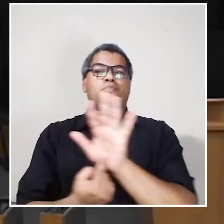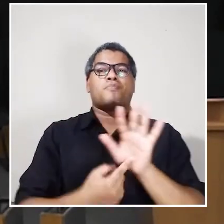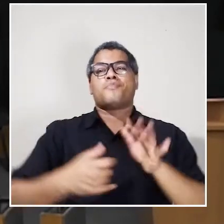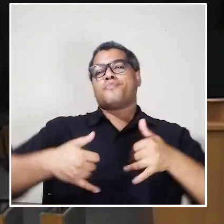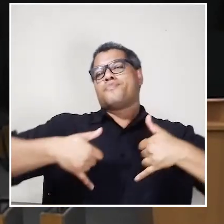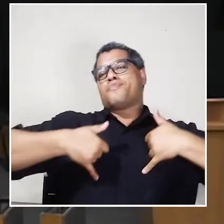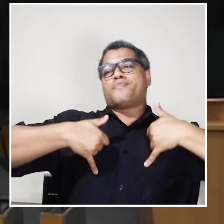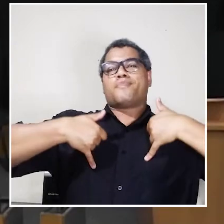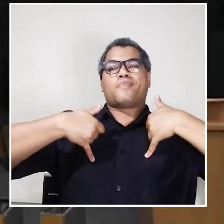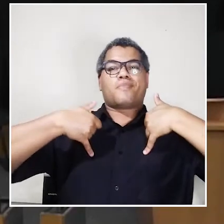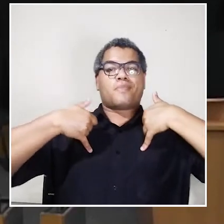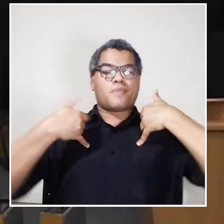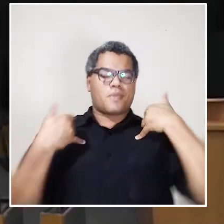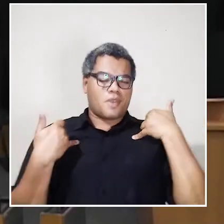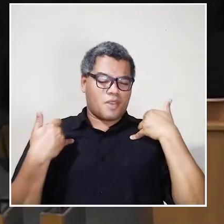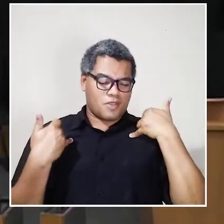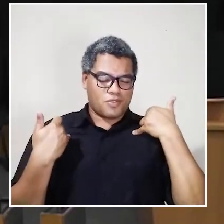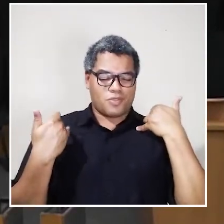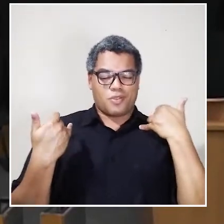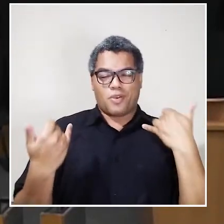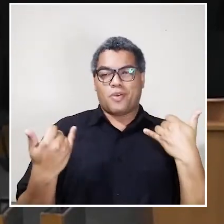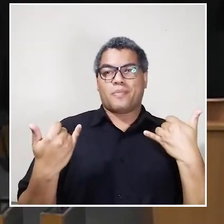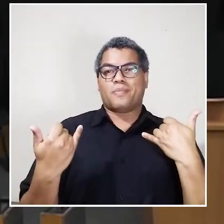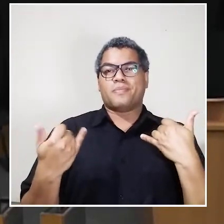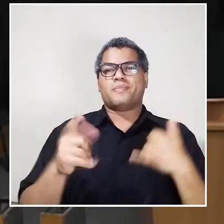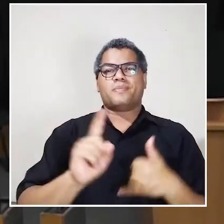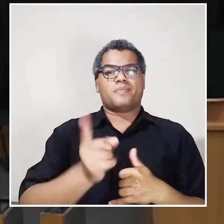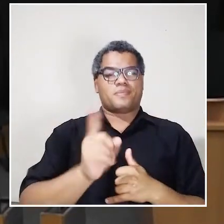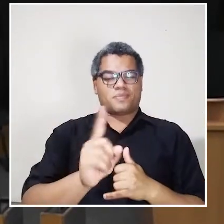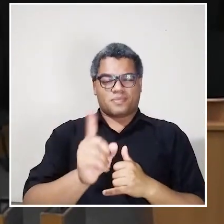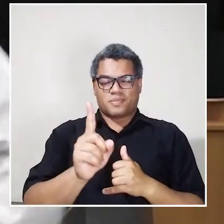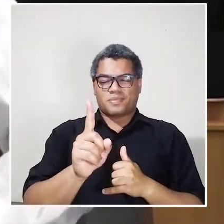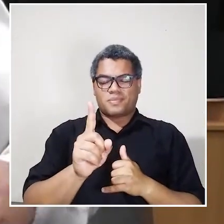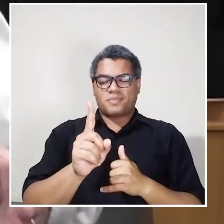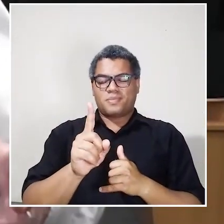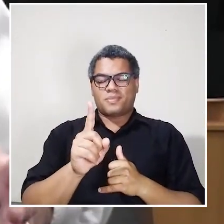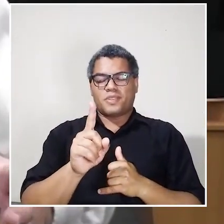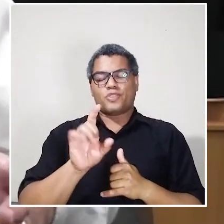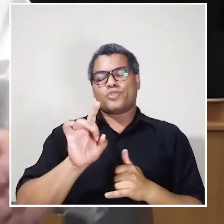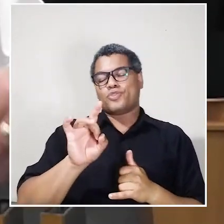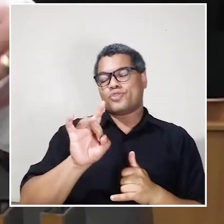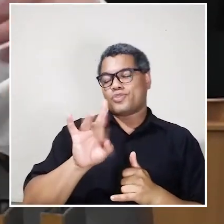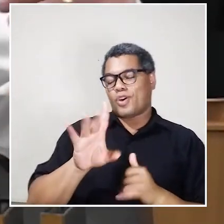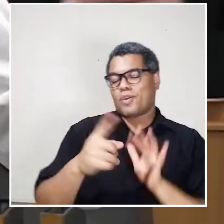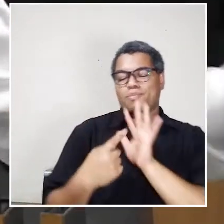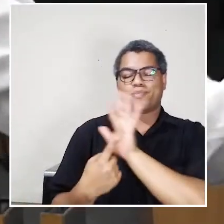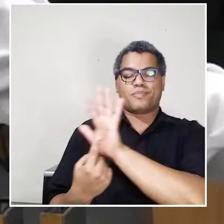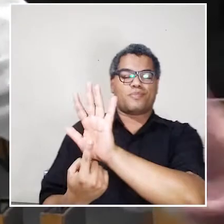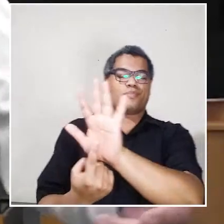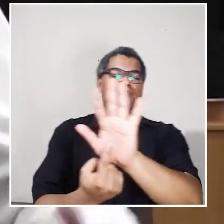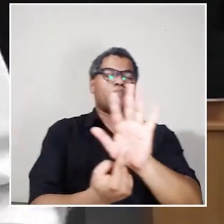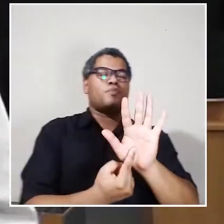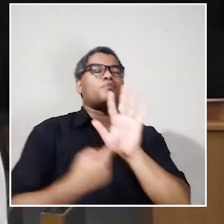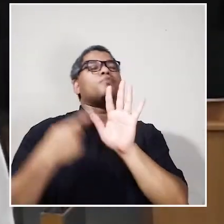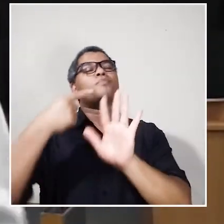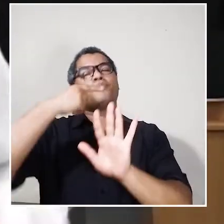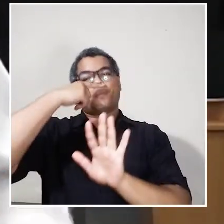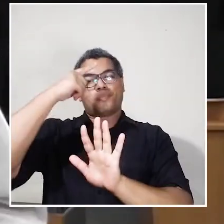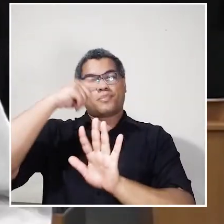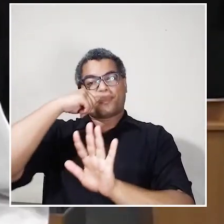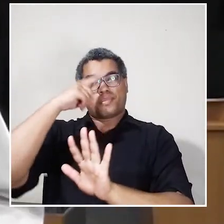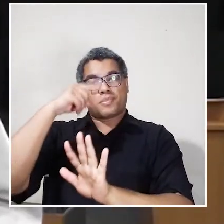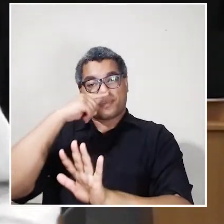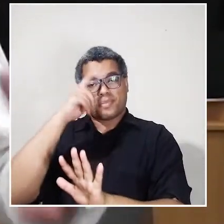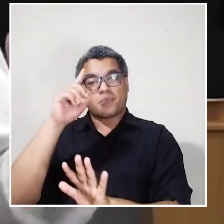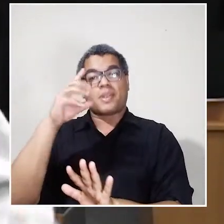exibição, não era uma performance, não era apenas uma demonstração,